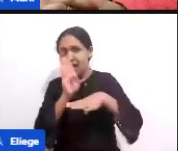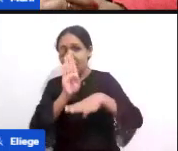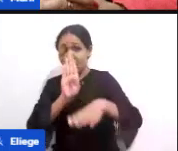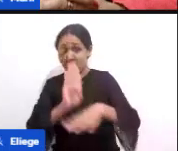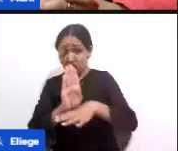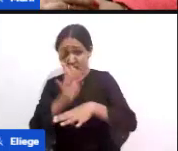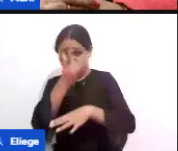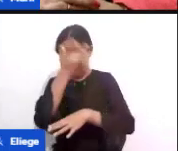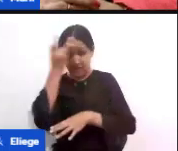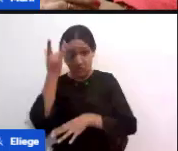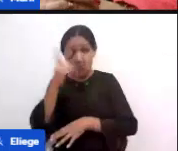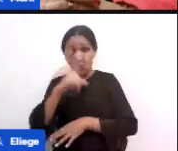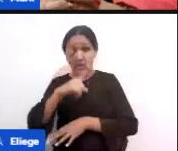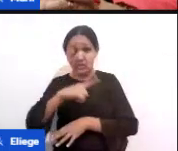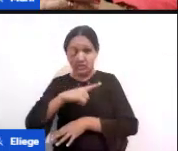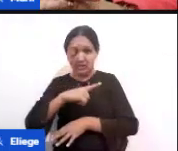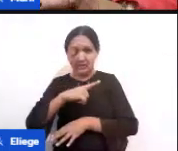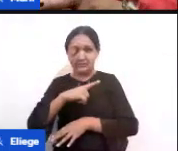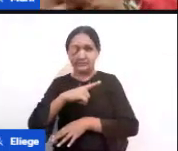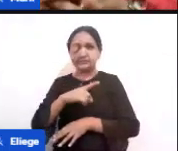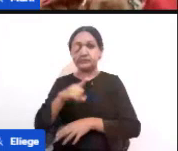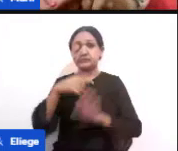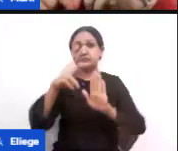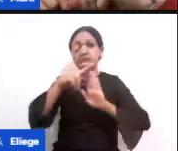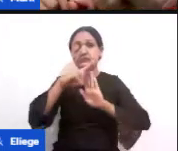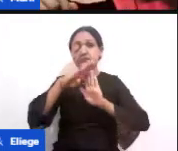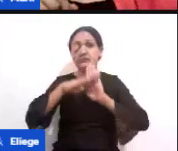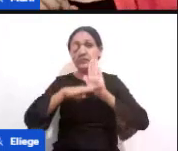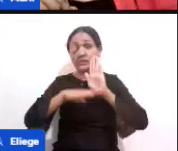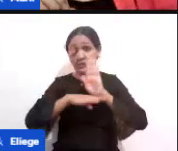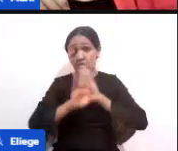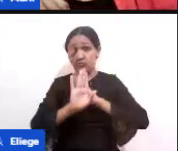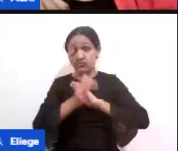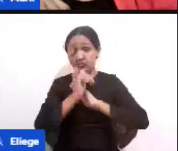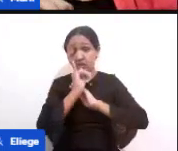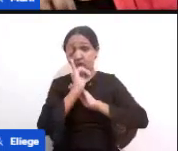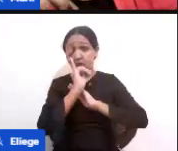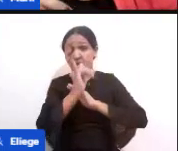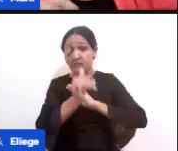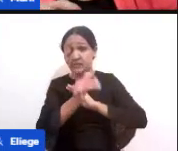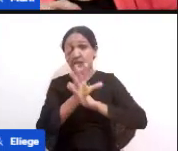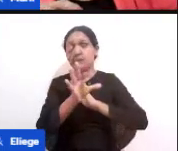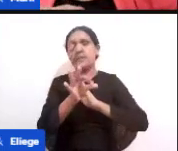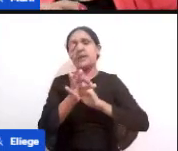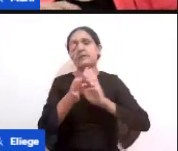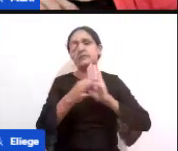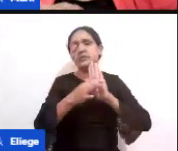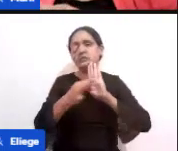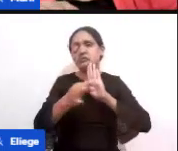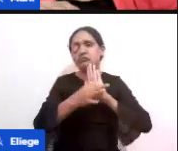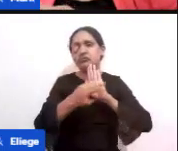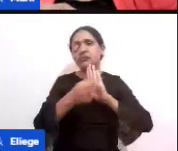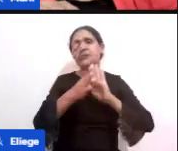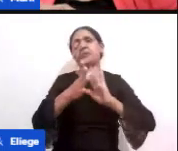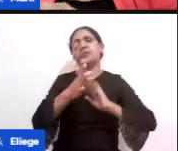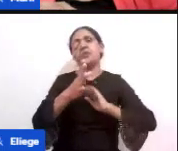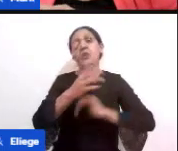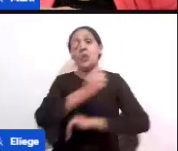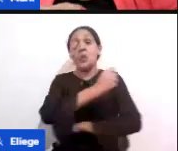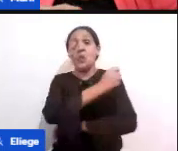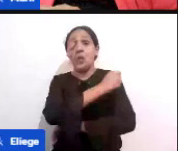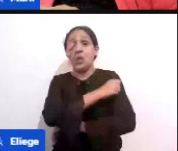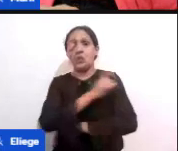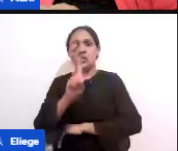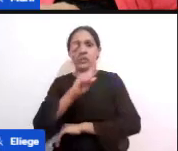um roteiro, como eu disse, para a autonomia do aluno não presencial.